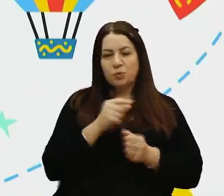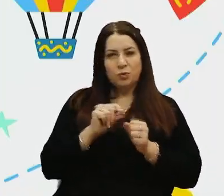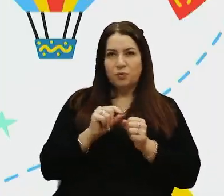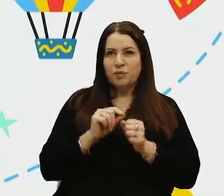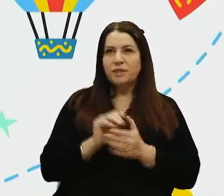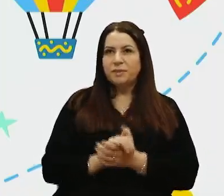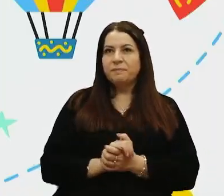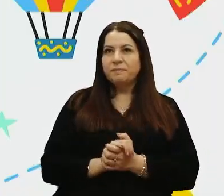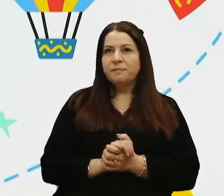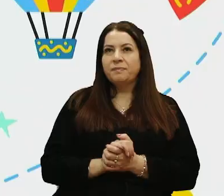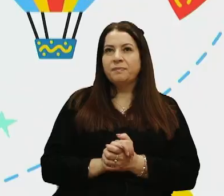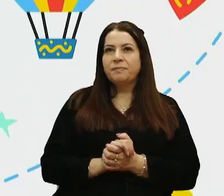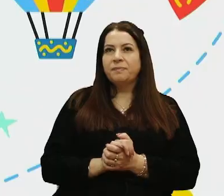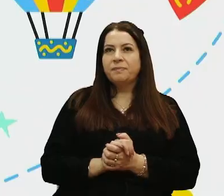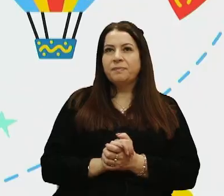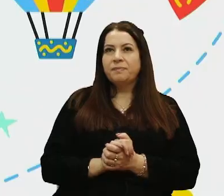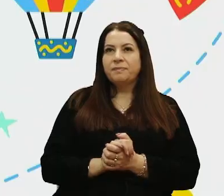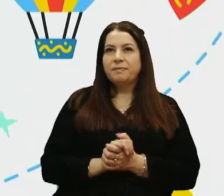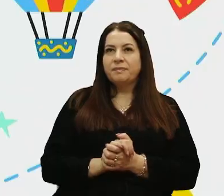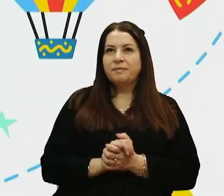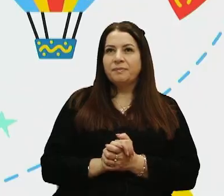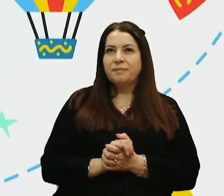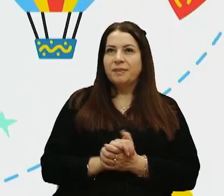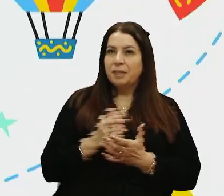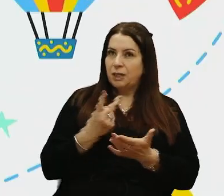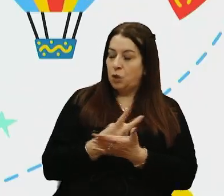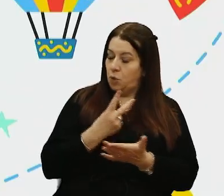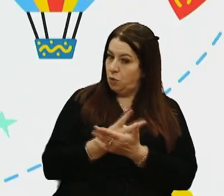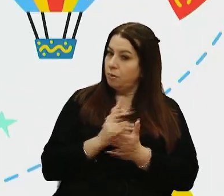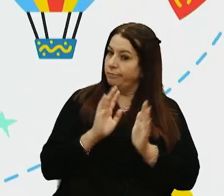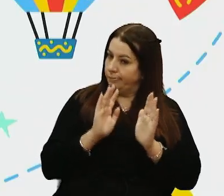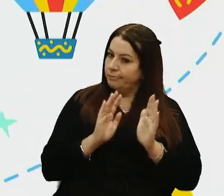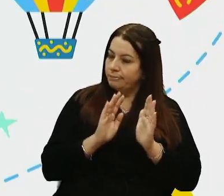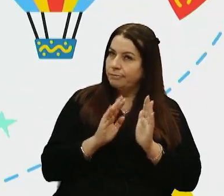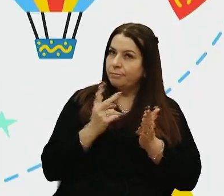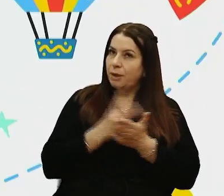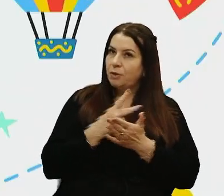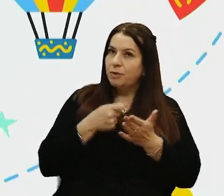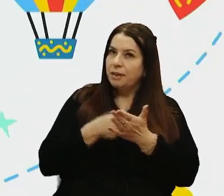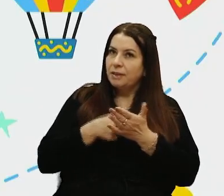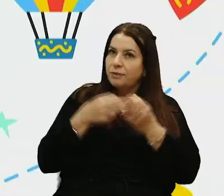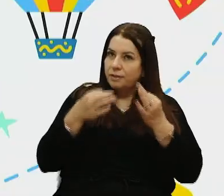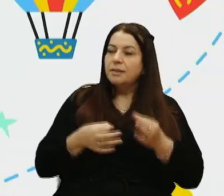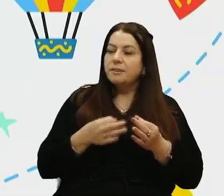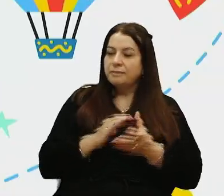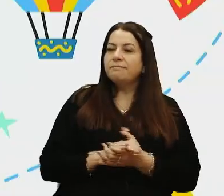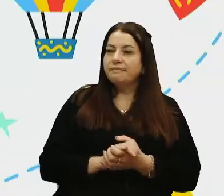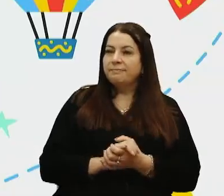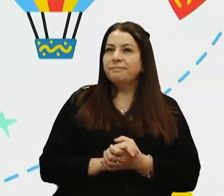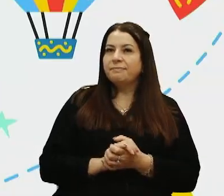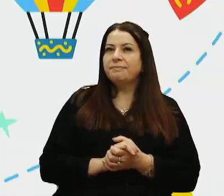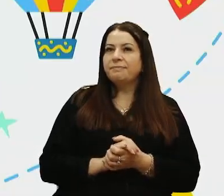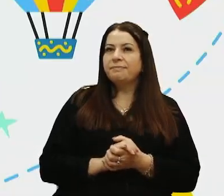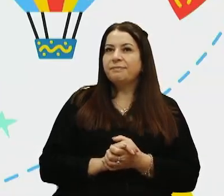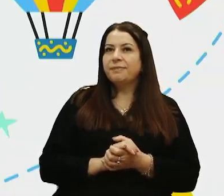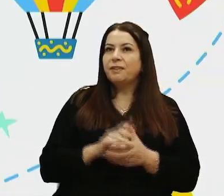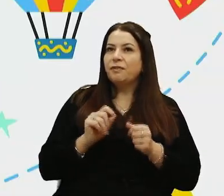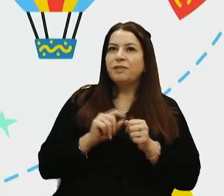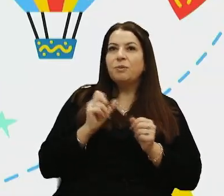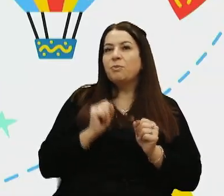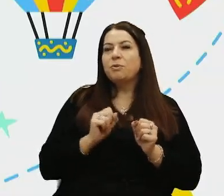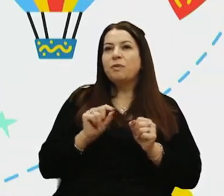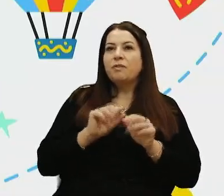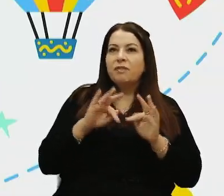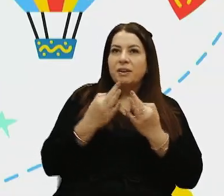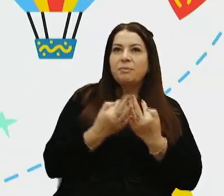fez, errou bastante. Errou bastante. Mas errou tentando acertar. Né? Fiz o que pude para a